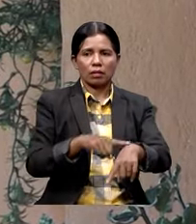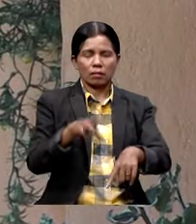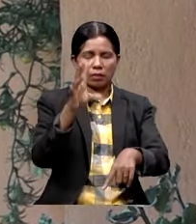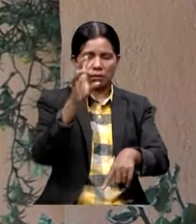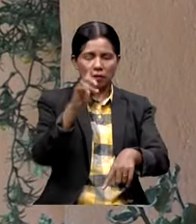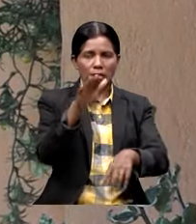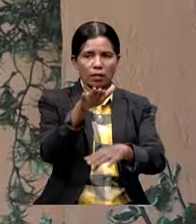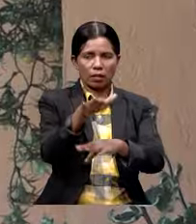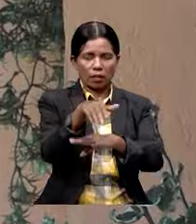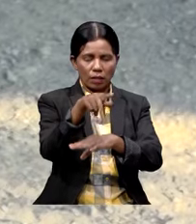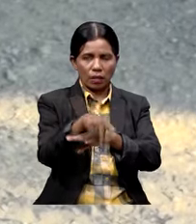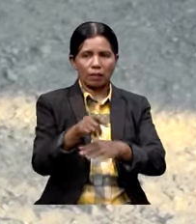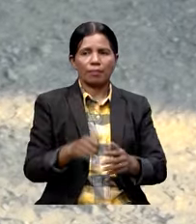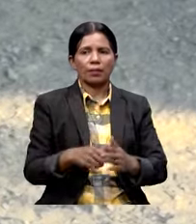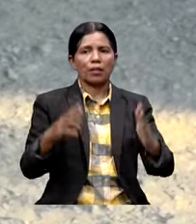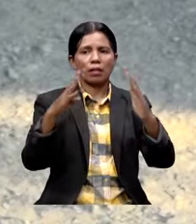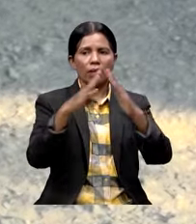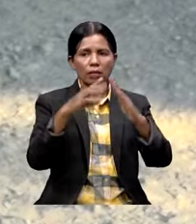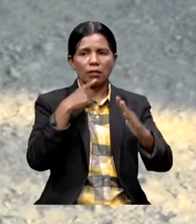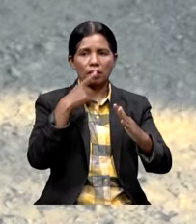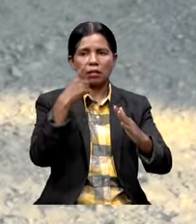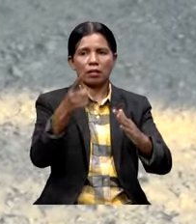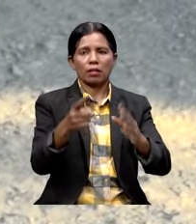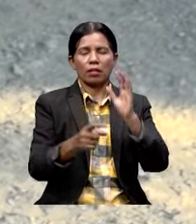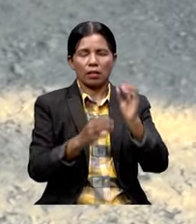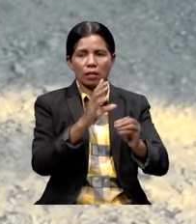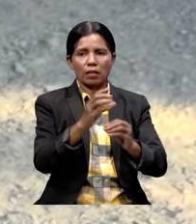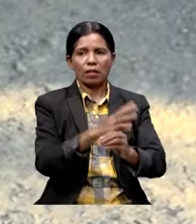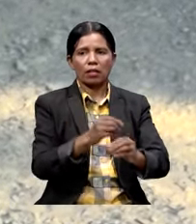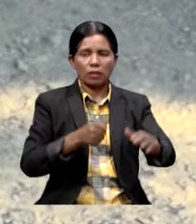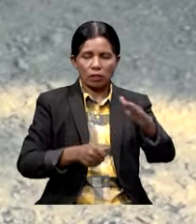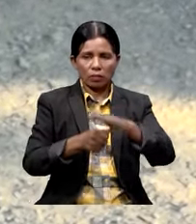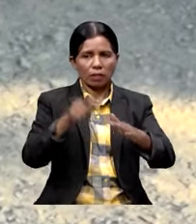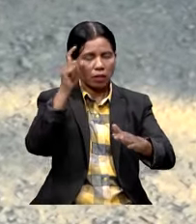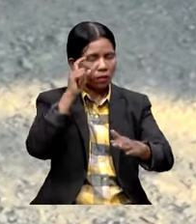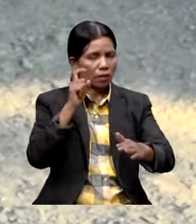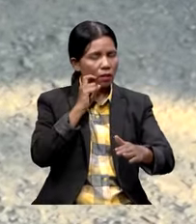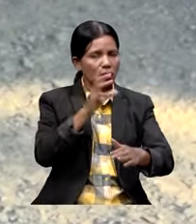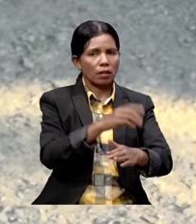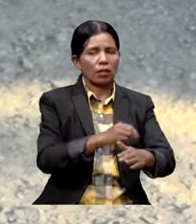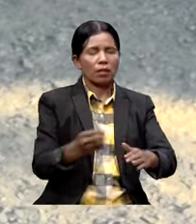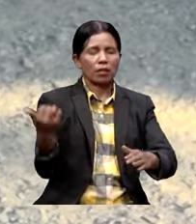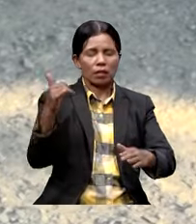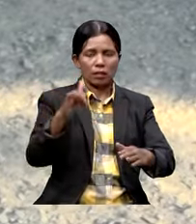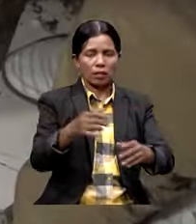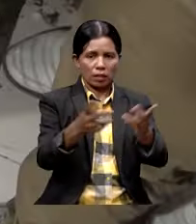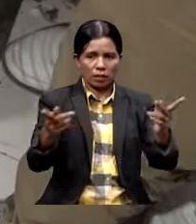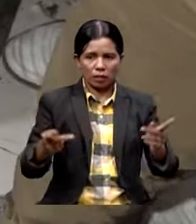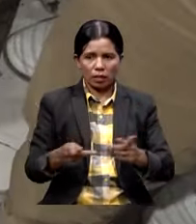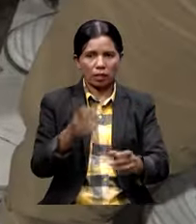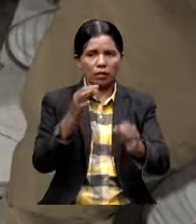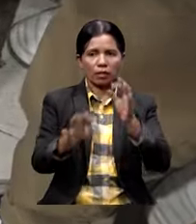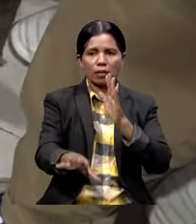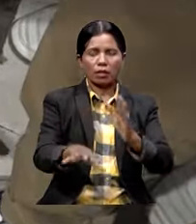ne. Uma nai rosalda da concessão Moçactuir, durante Subar, que era Alessandra Guzmão, e a Sirania Fatin, mas que